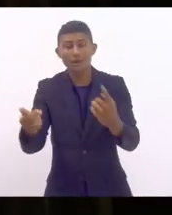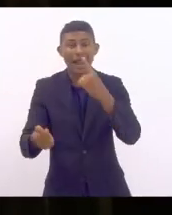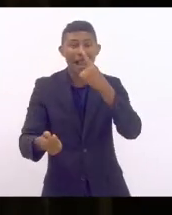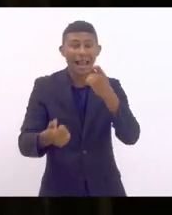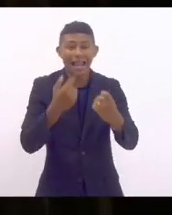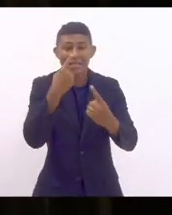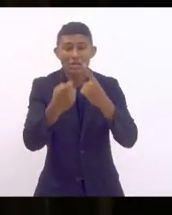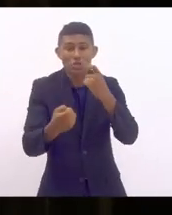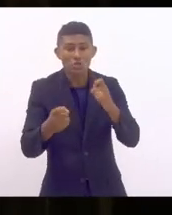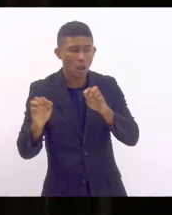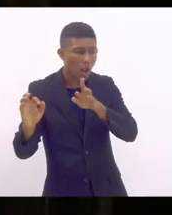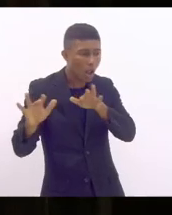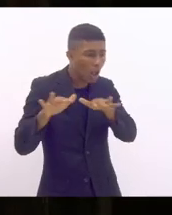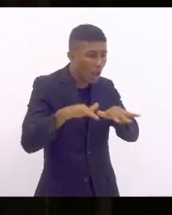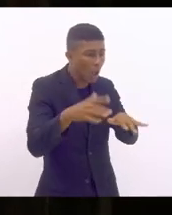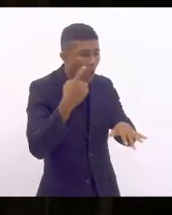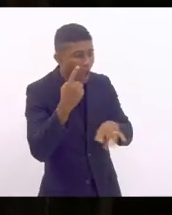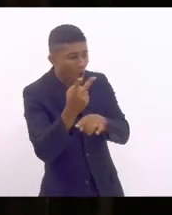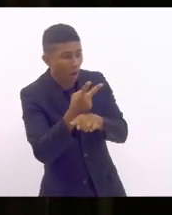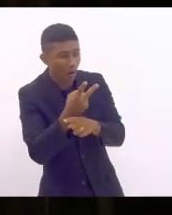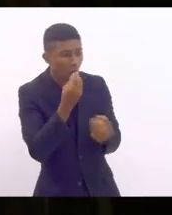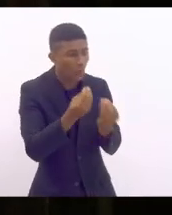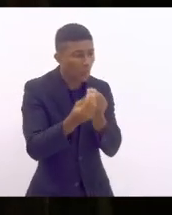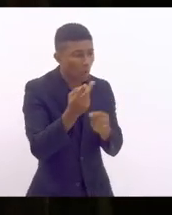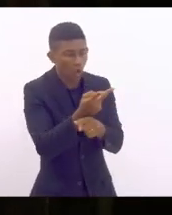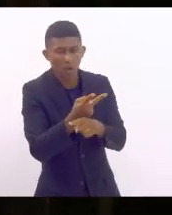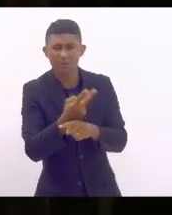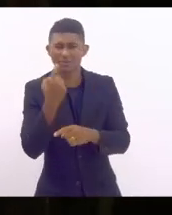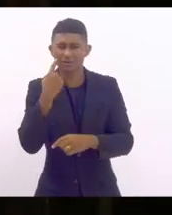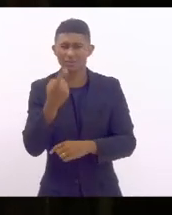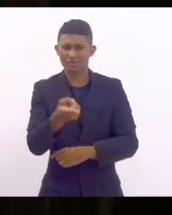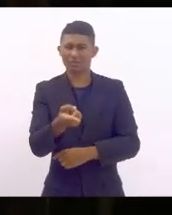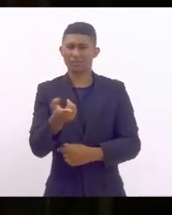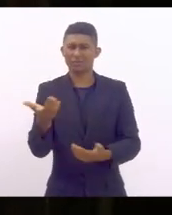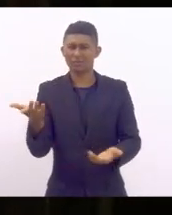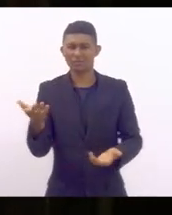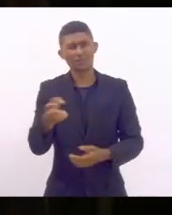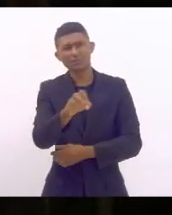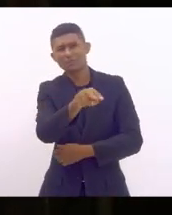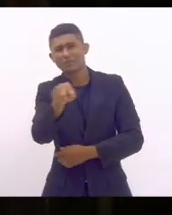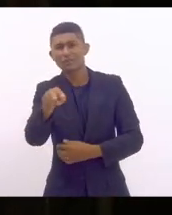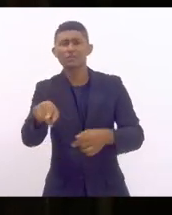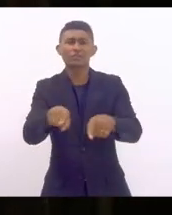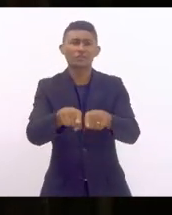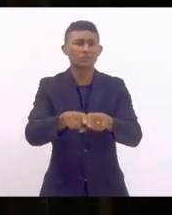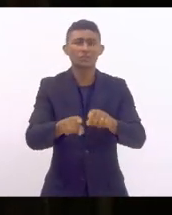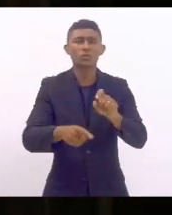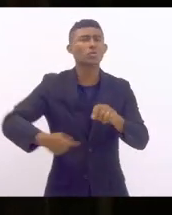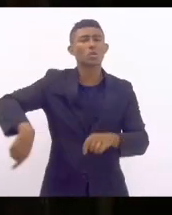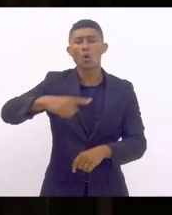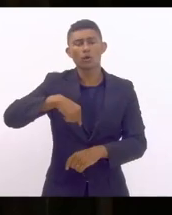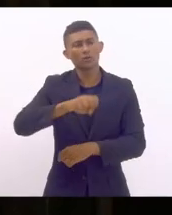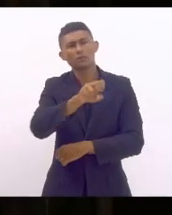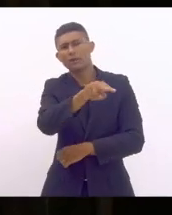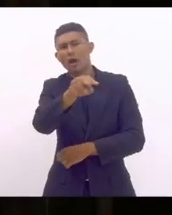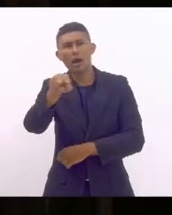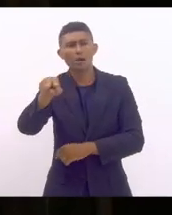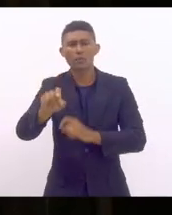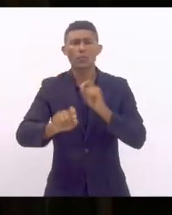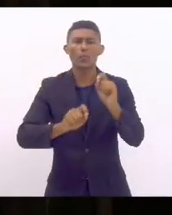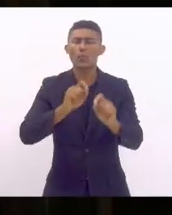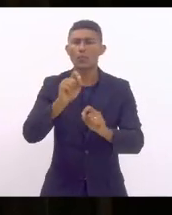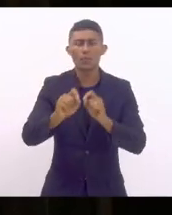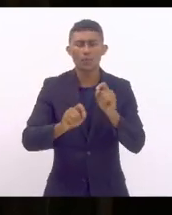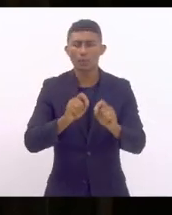lixo o presidente e assistimos também e quase que de modo